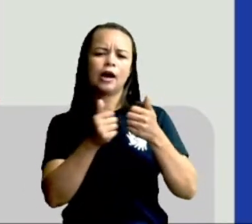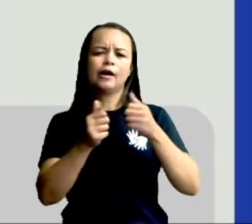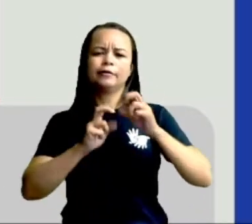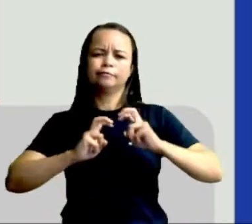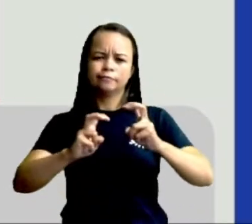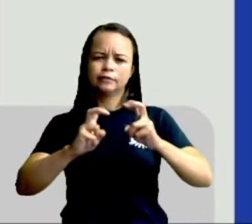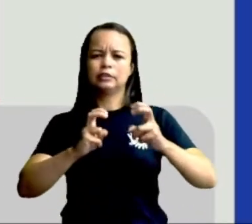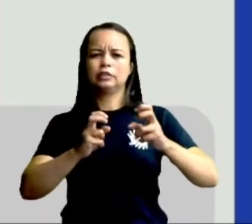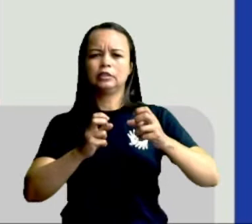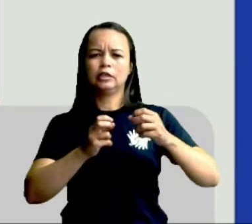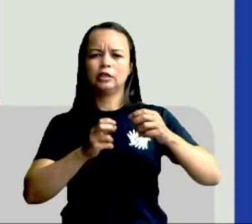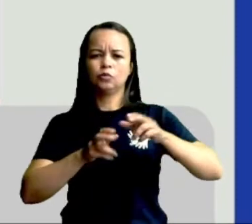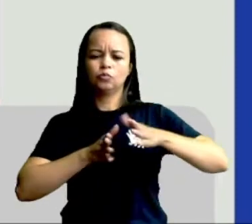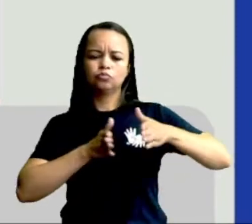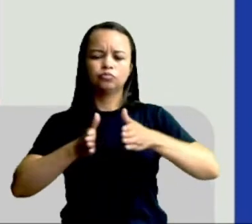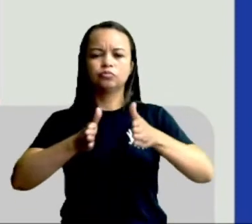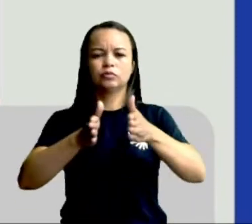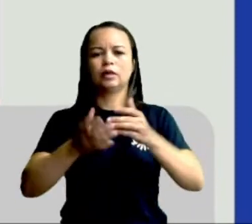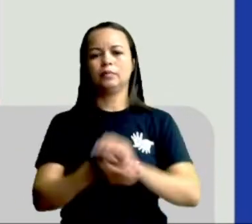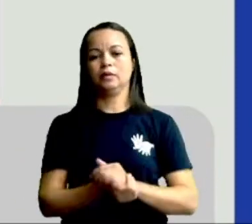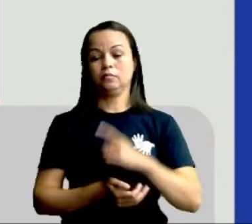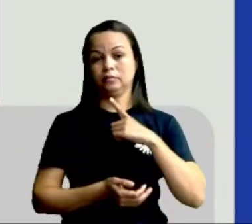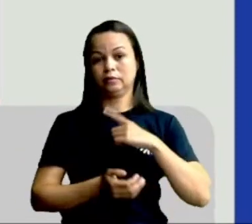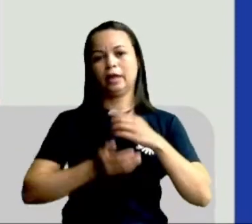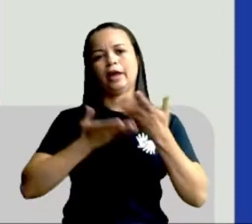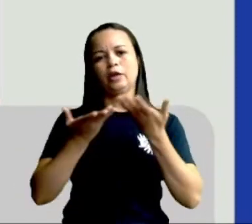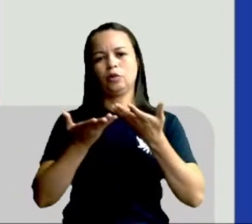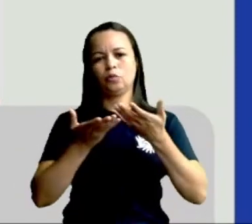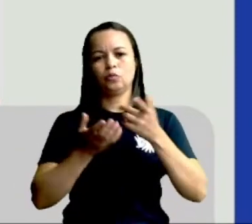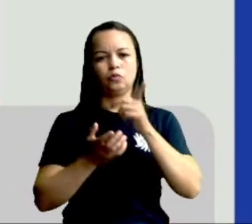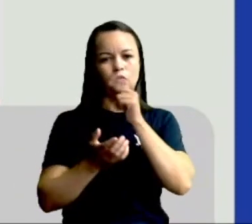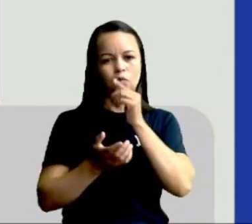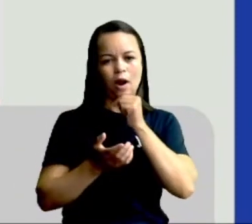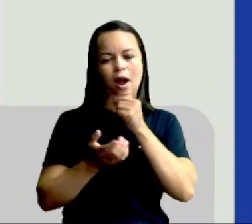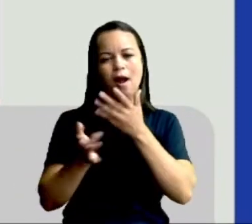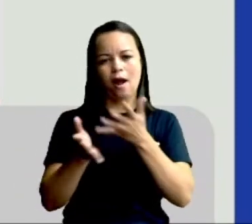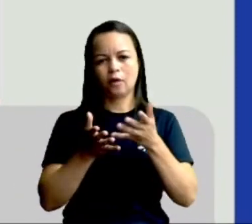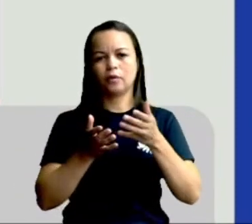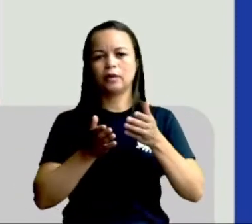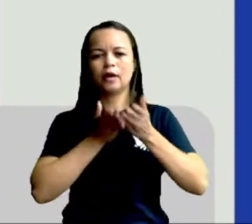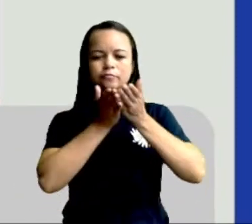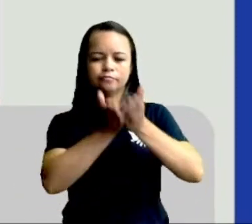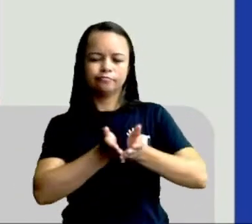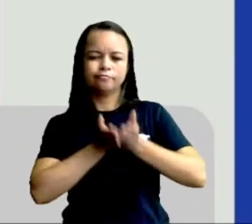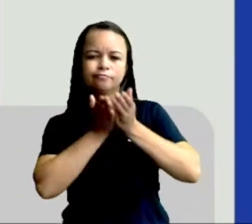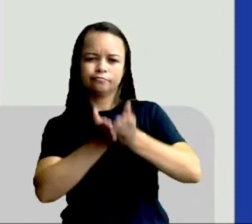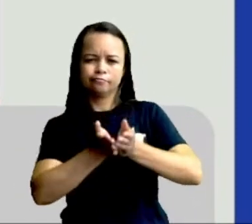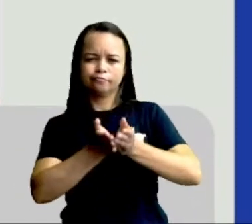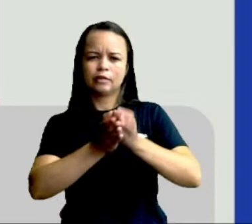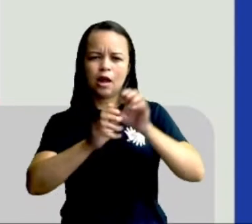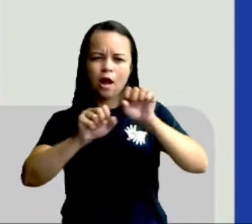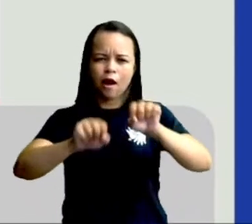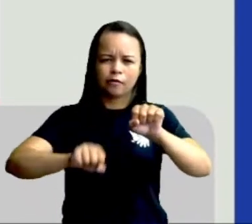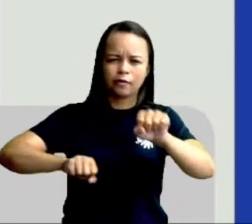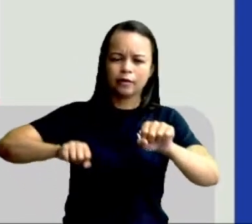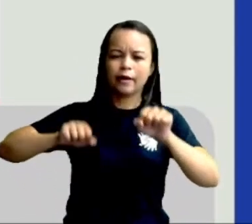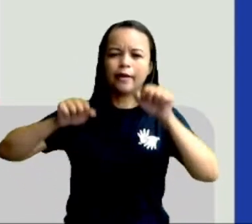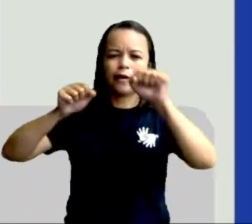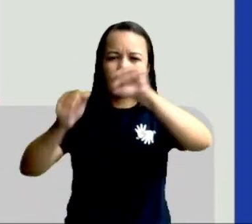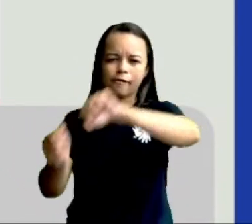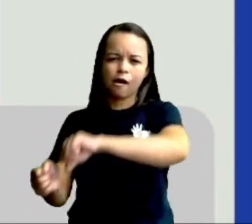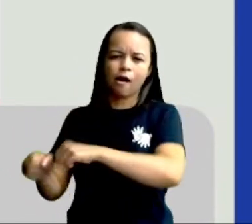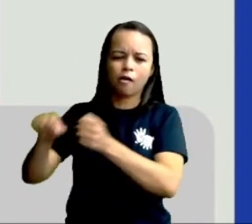trem. Temos os aquáticos, navio, canoa, barco. Temos